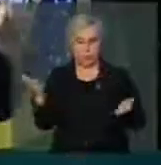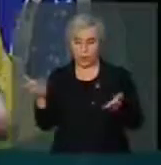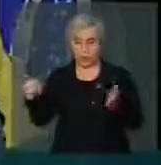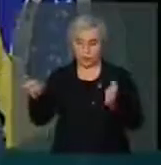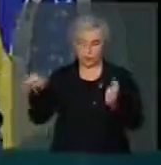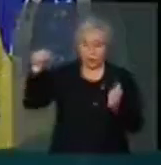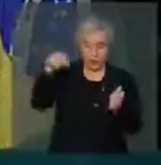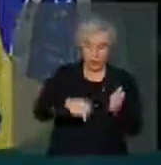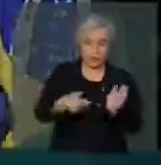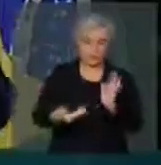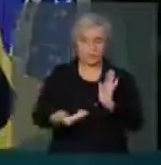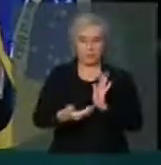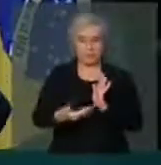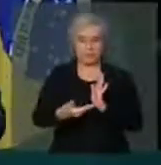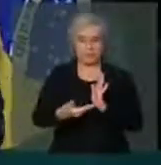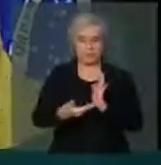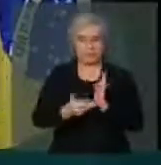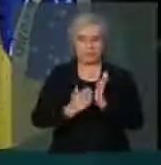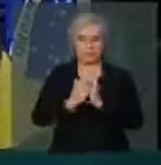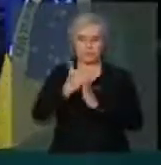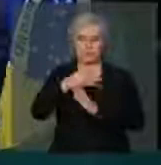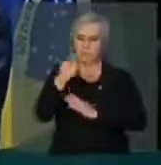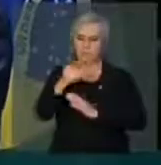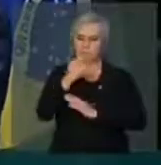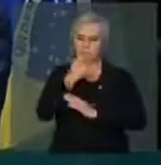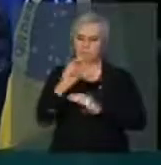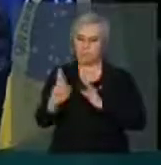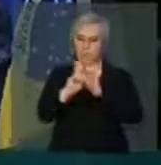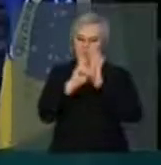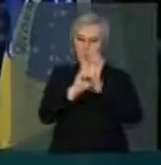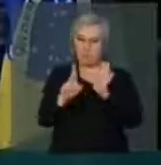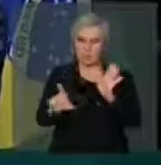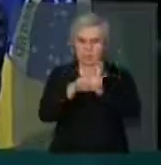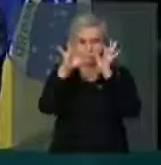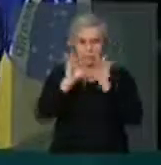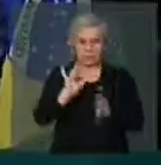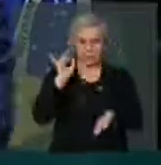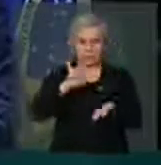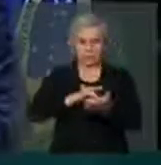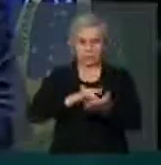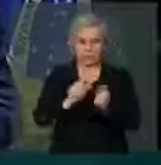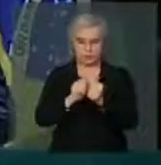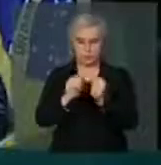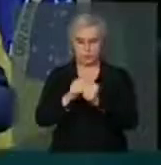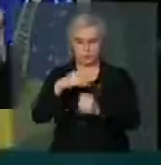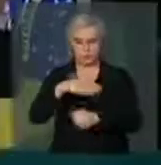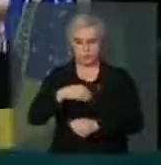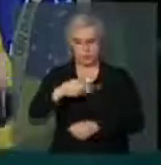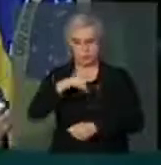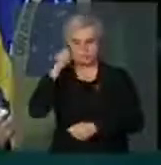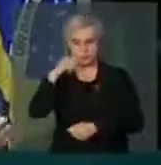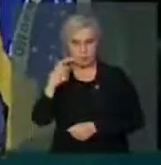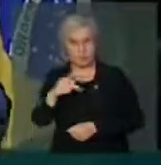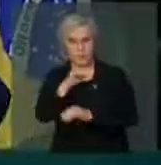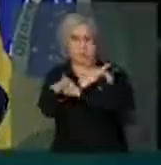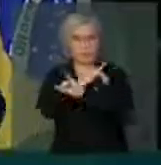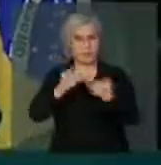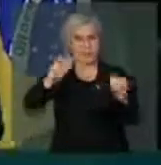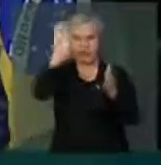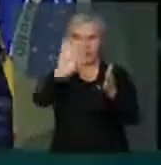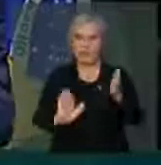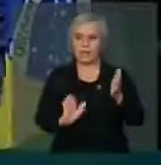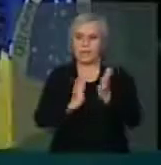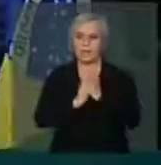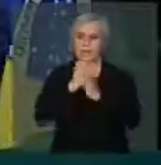essa casa, através do seu representante legal e com a sua filha, para dizer ao Brasil, através de